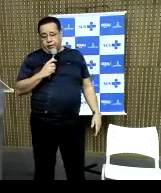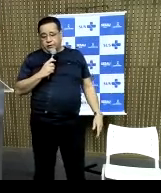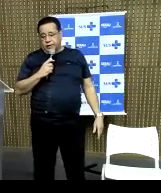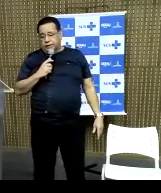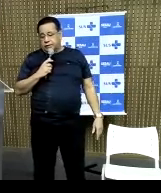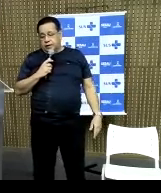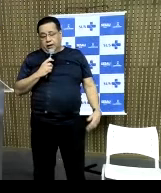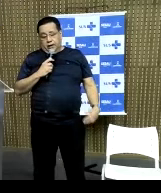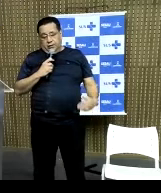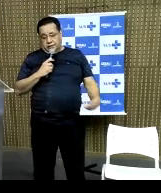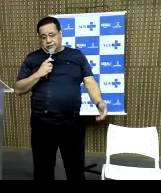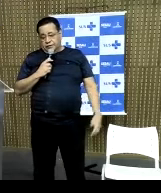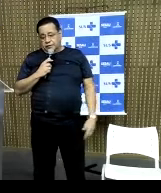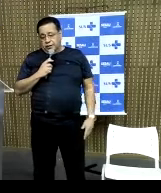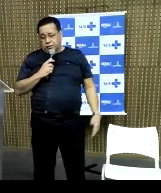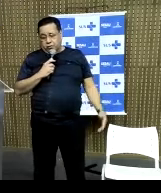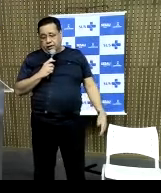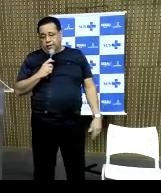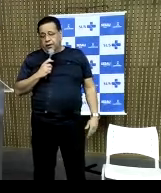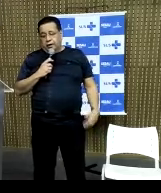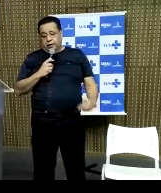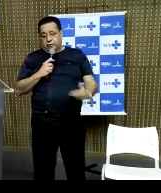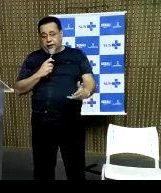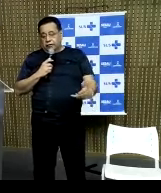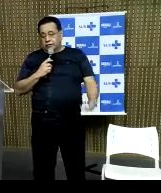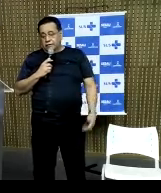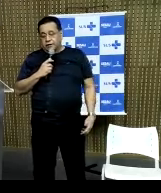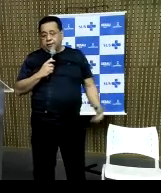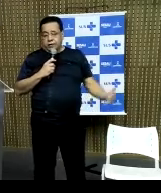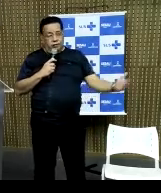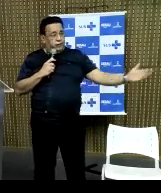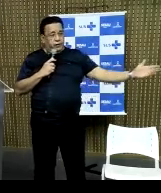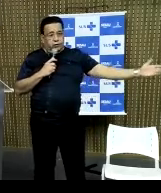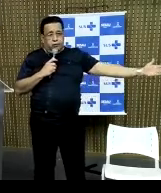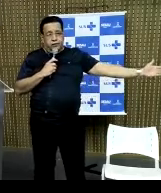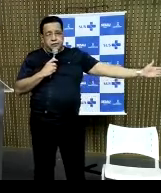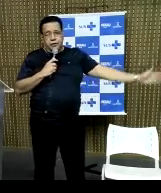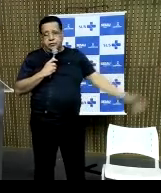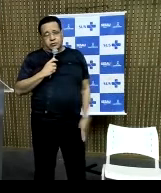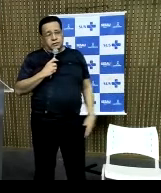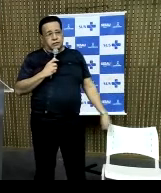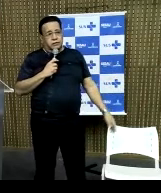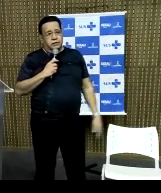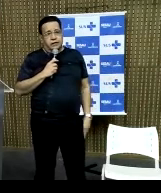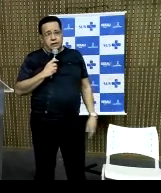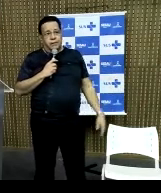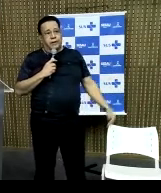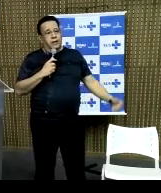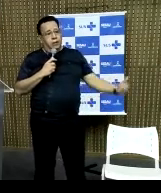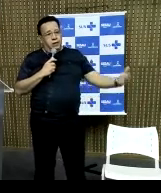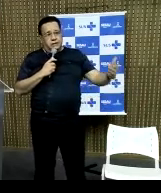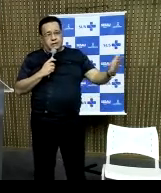fortalecimento para a unidade, é uma satisfação particular que eu tenho de dizer. Enfim, infelizmente o senhor Exaltino não está